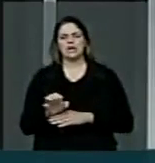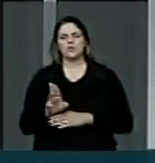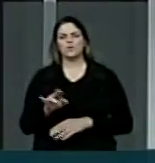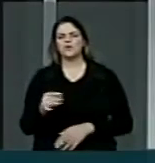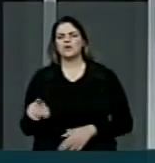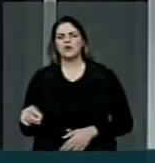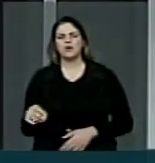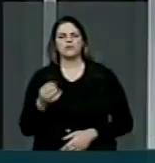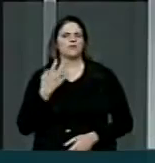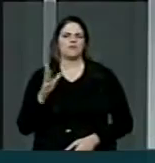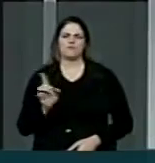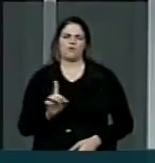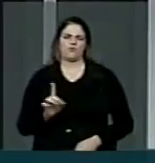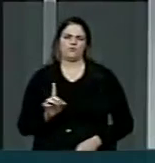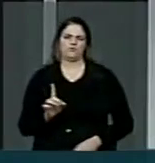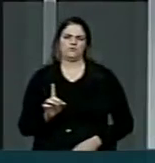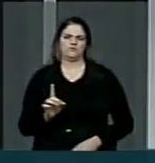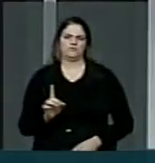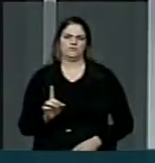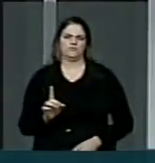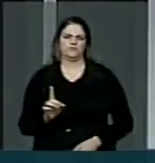E dizer que a reeleição